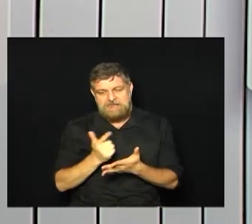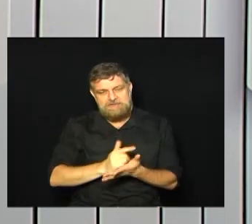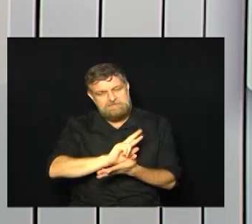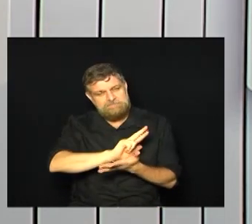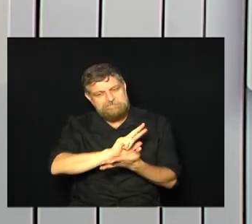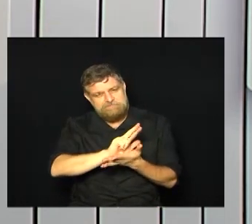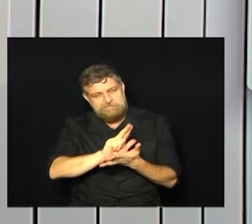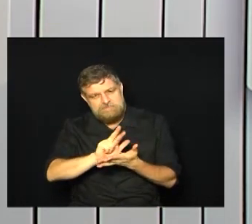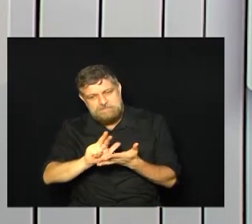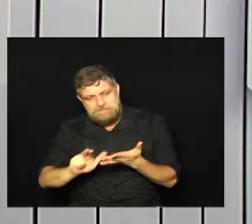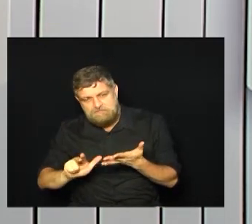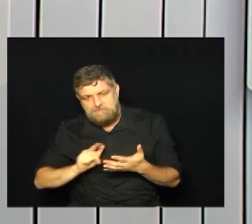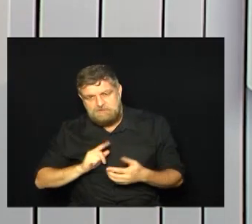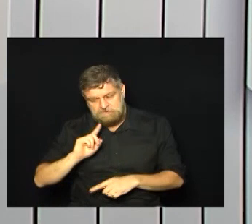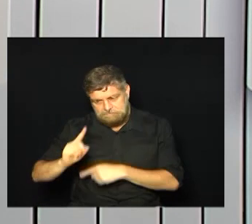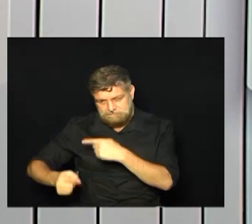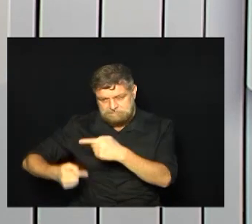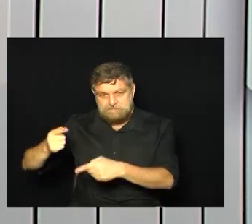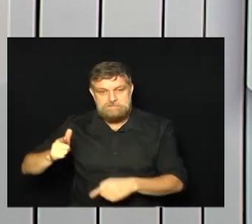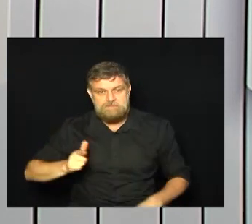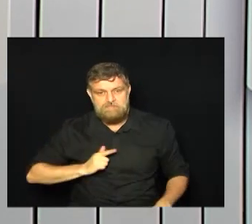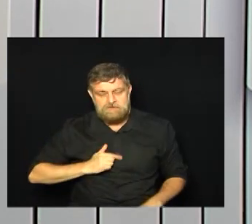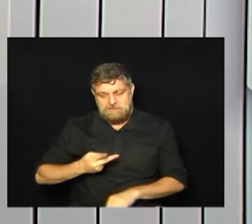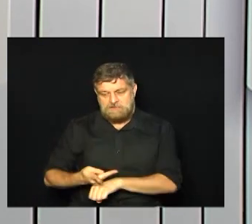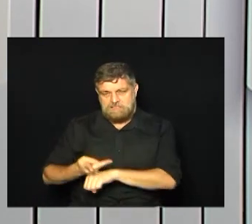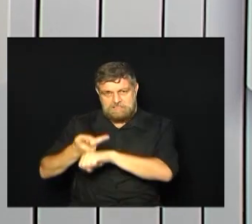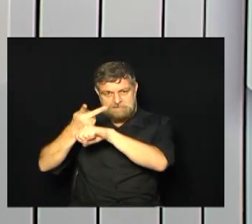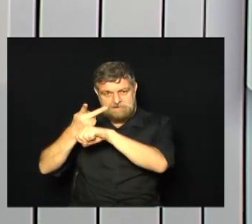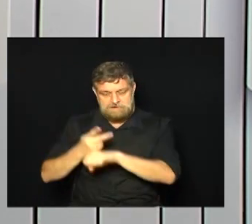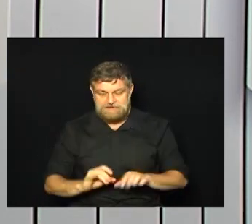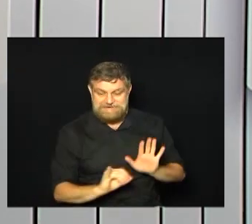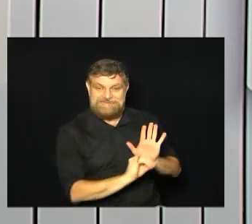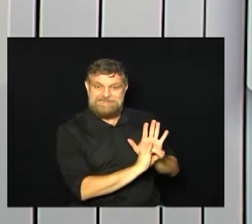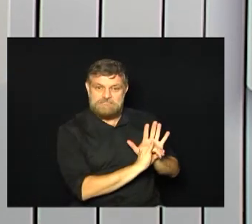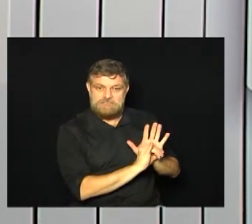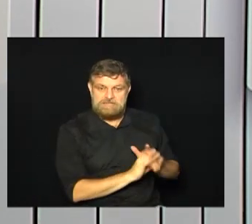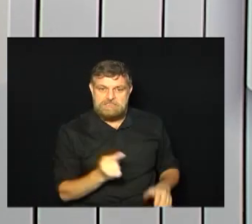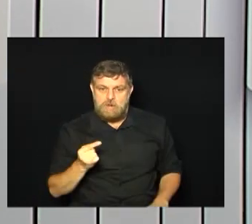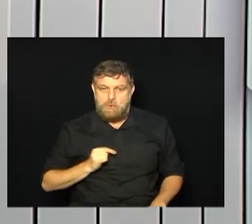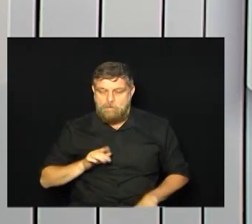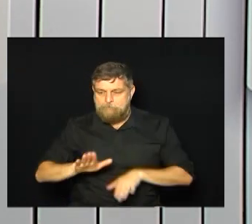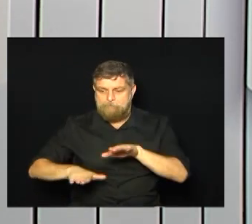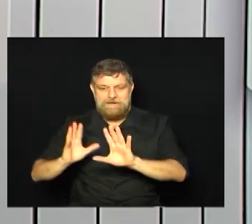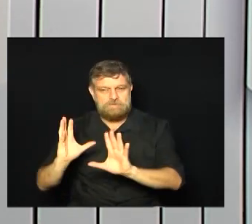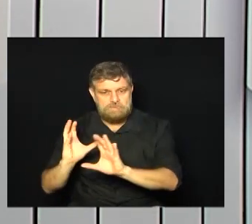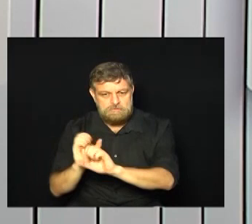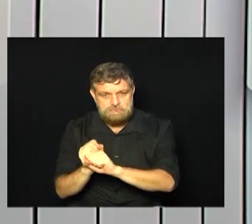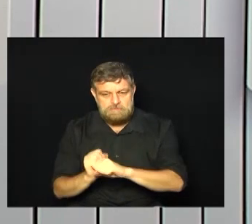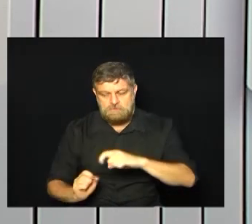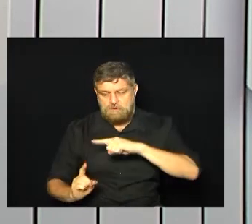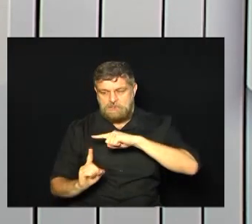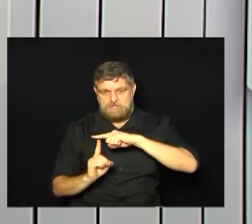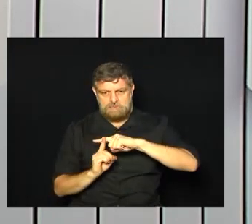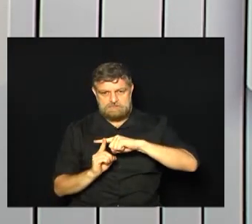contos e crônicas de sucesso, viu? Entre eles os premiados Identidade, Um Passo no Escuro, O Crucifixo,